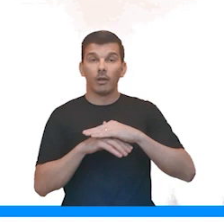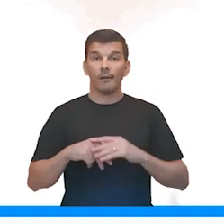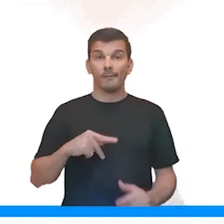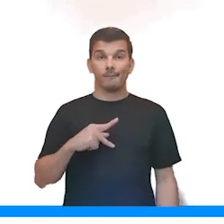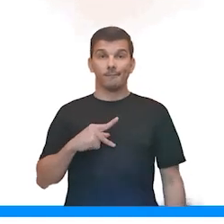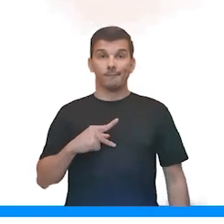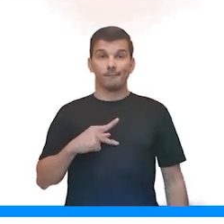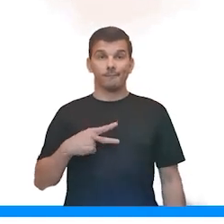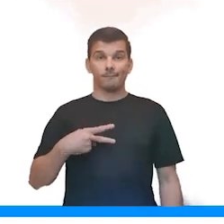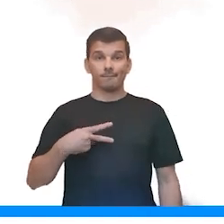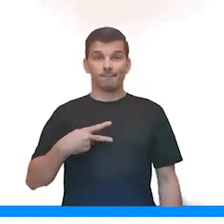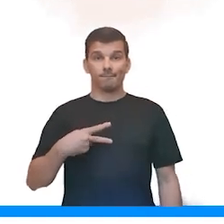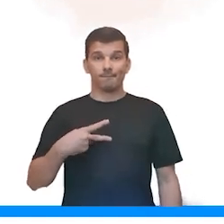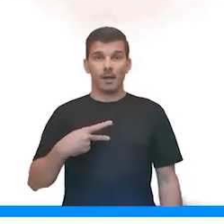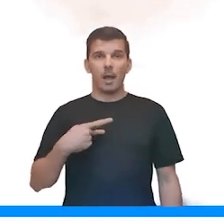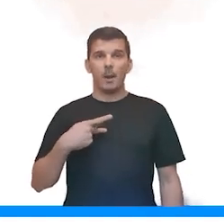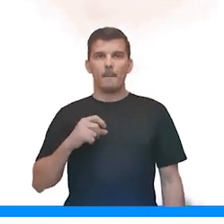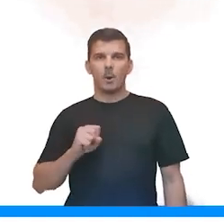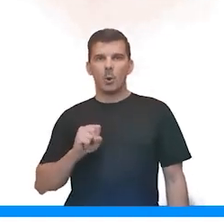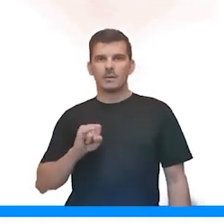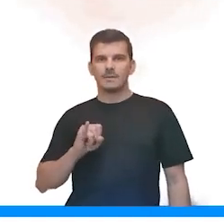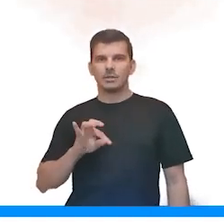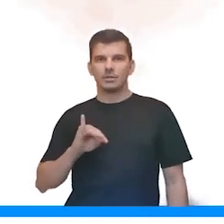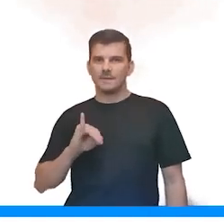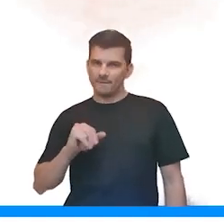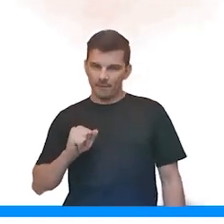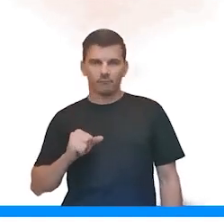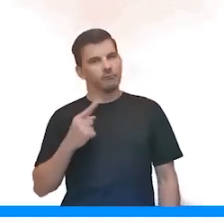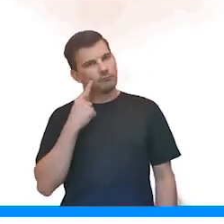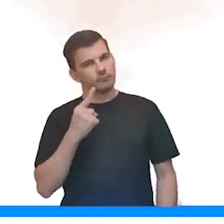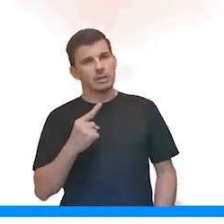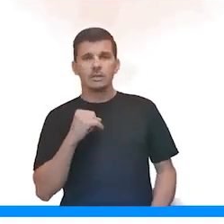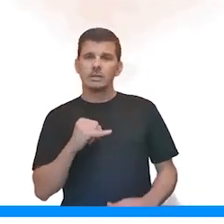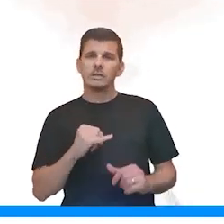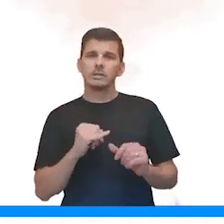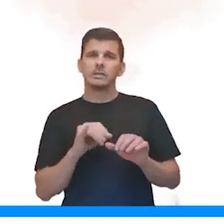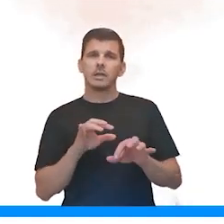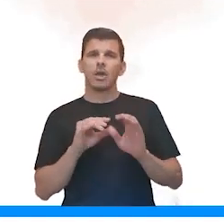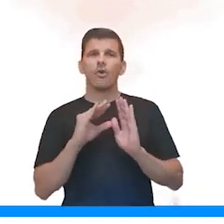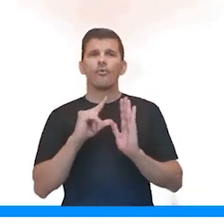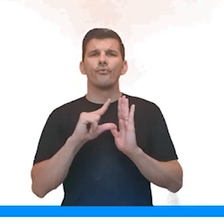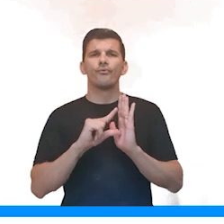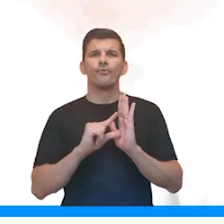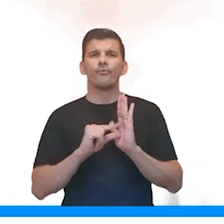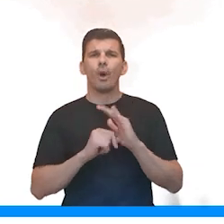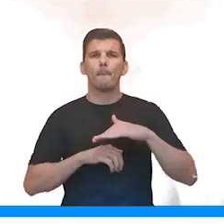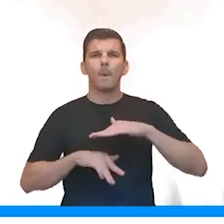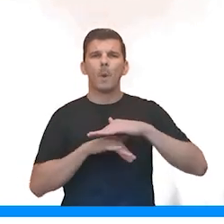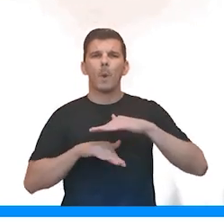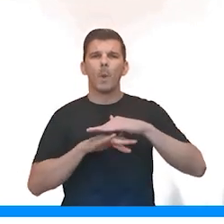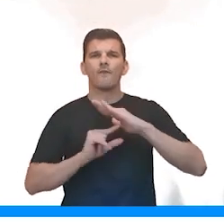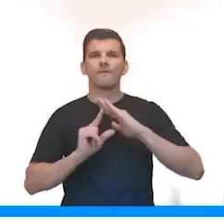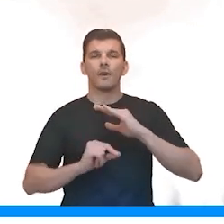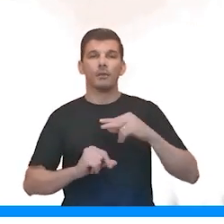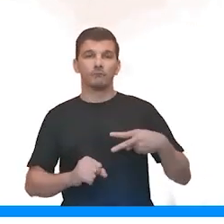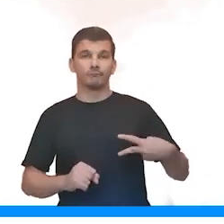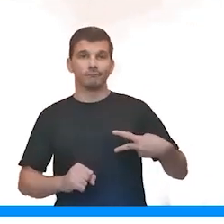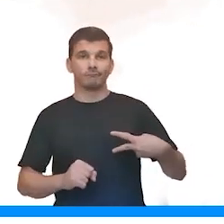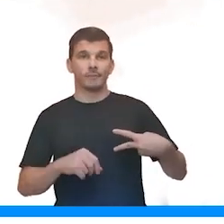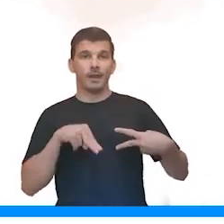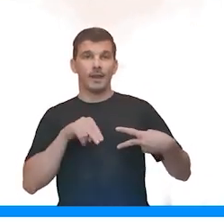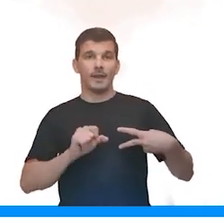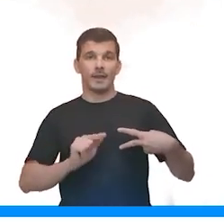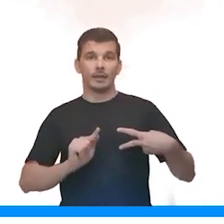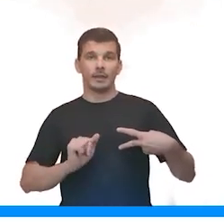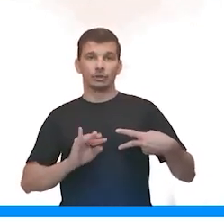interna, a variação da energia interna é positiva, tá bom? Né? Variou para mais, é positivo. Quando ele reduz a energia